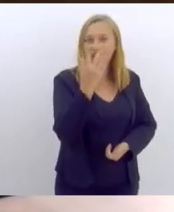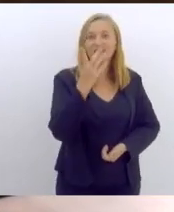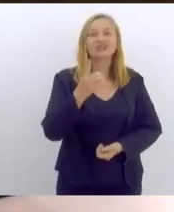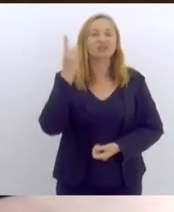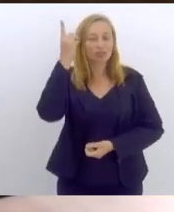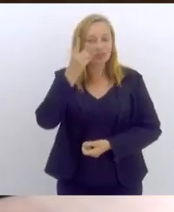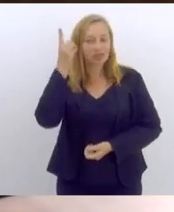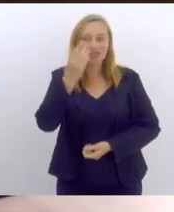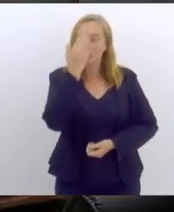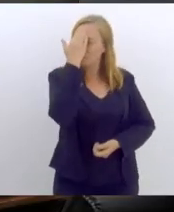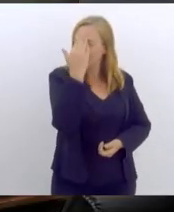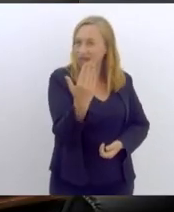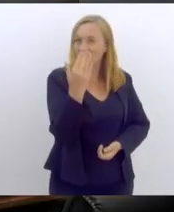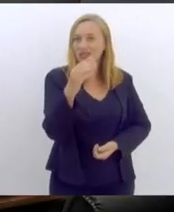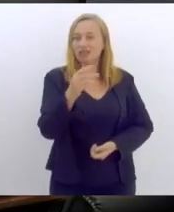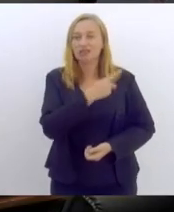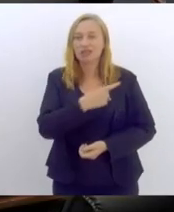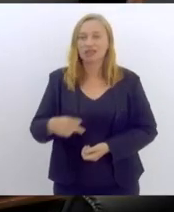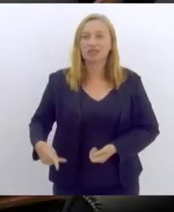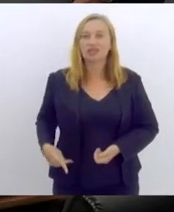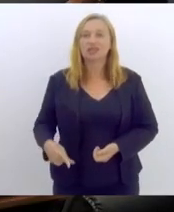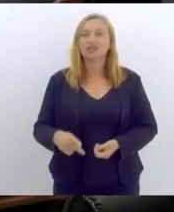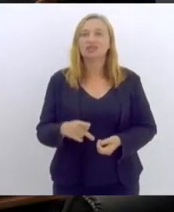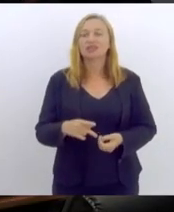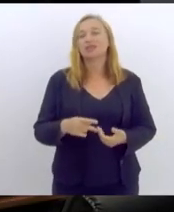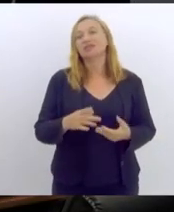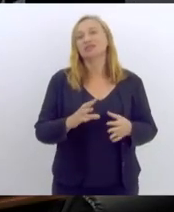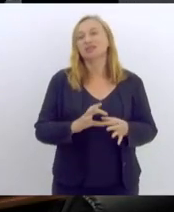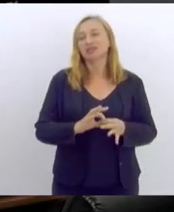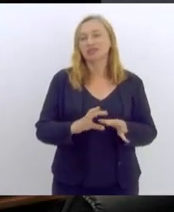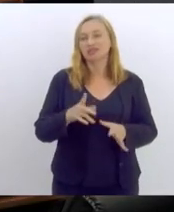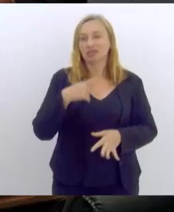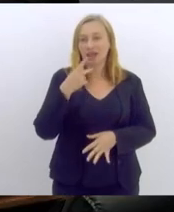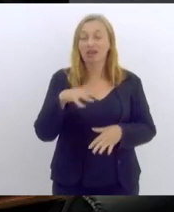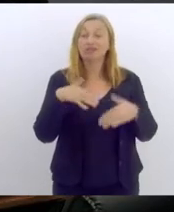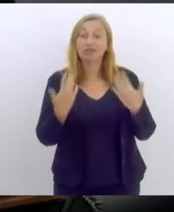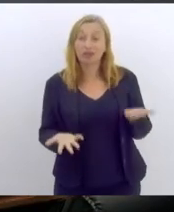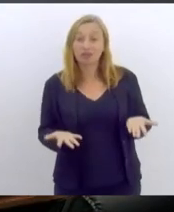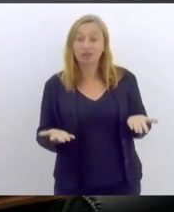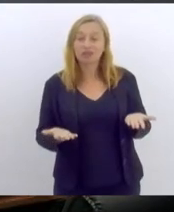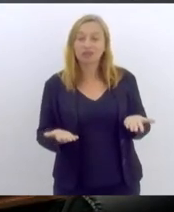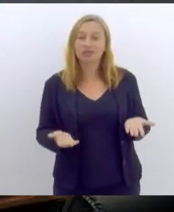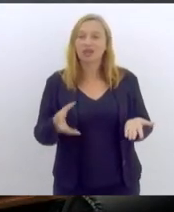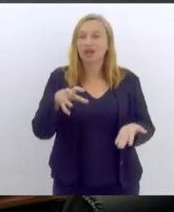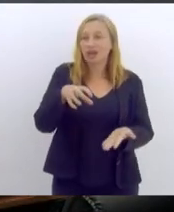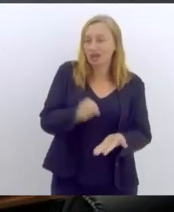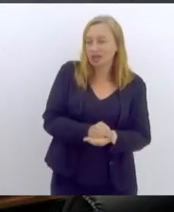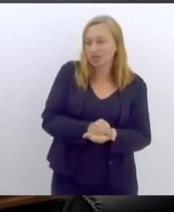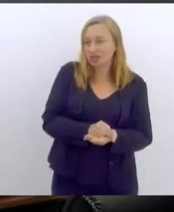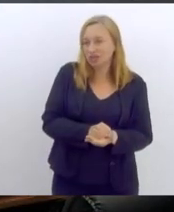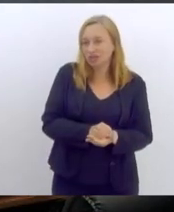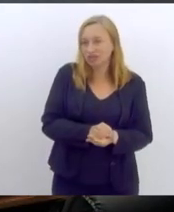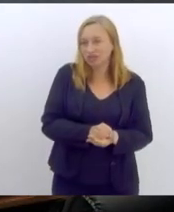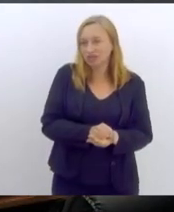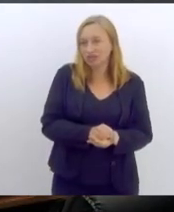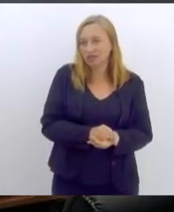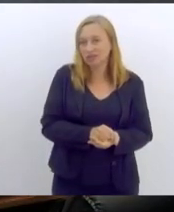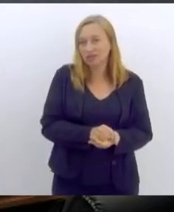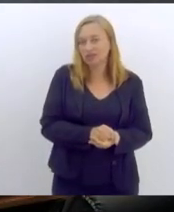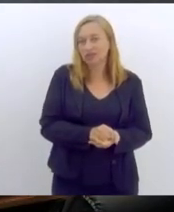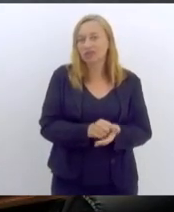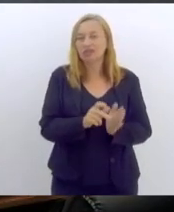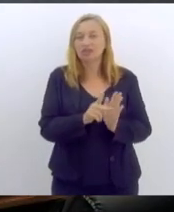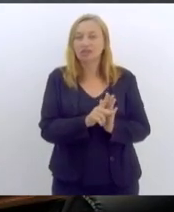deputado. Obrigado, senhora presidente, pela tolerância. Então, fica registrado a moção da